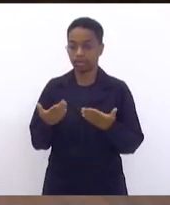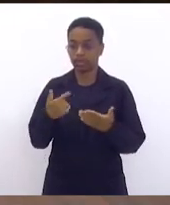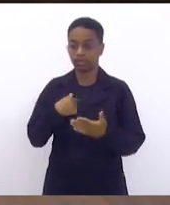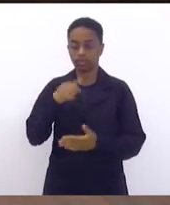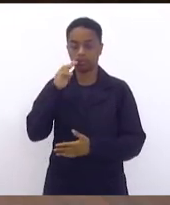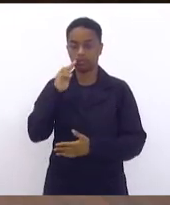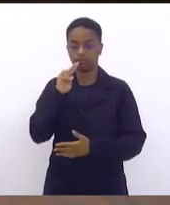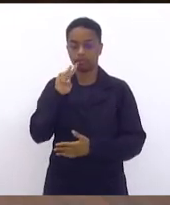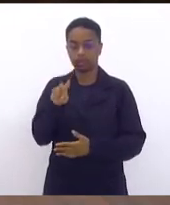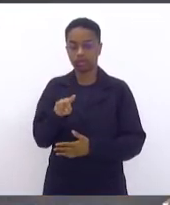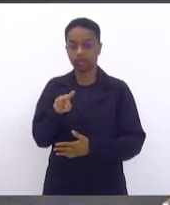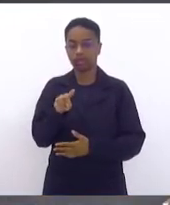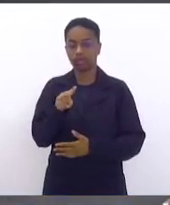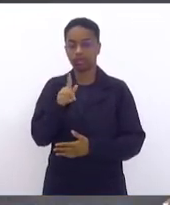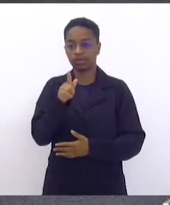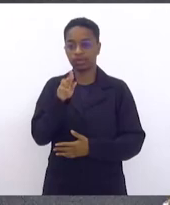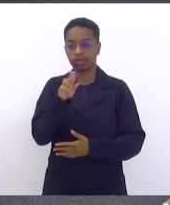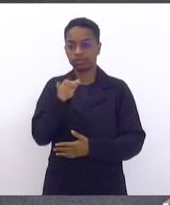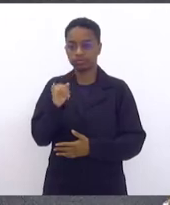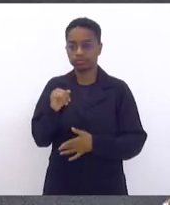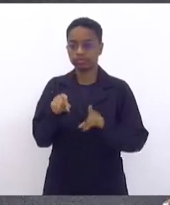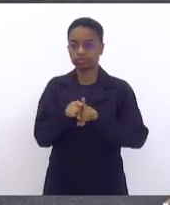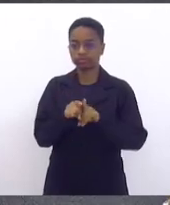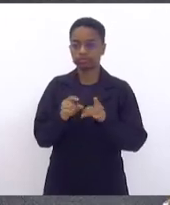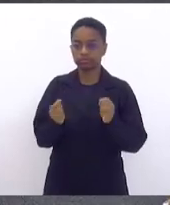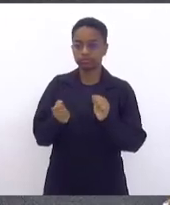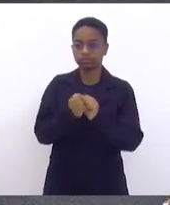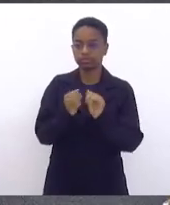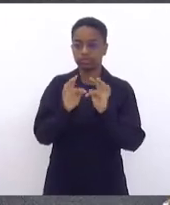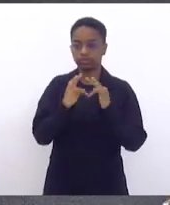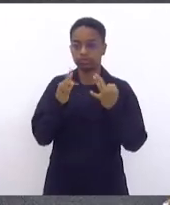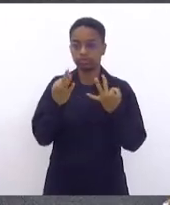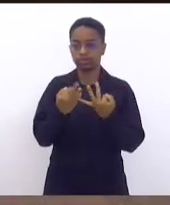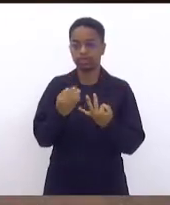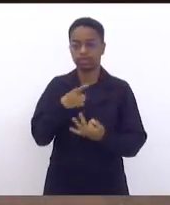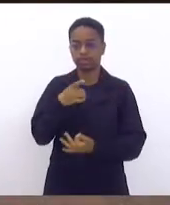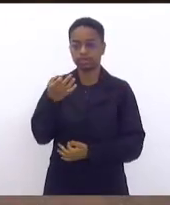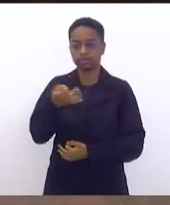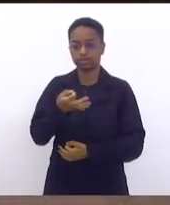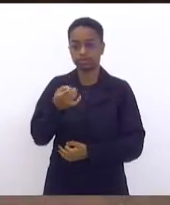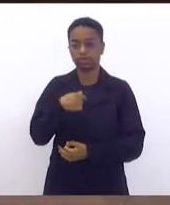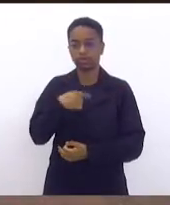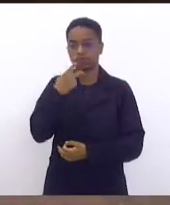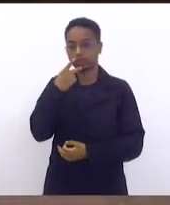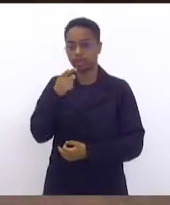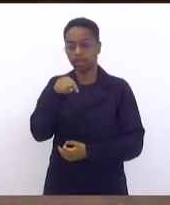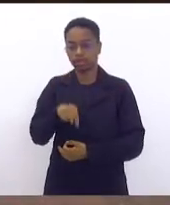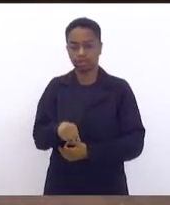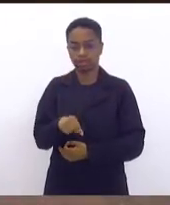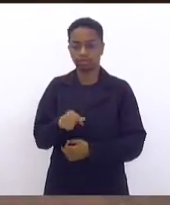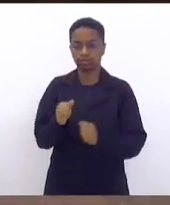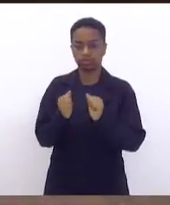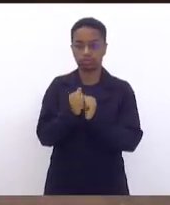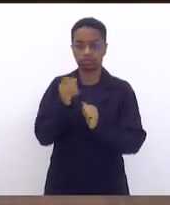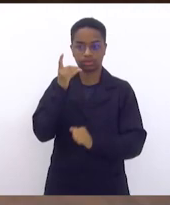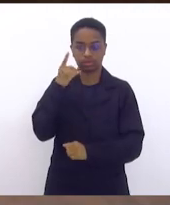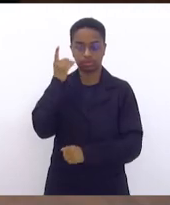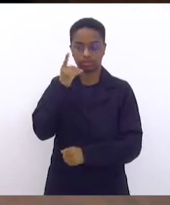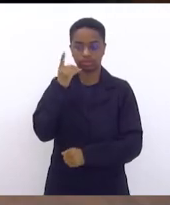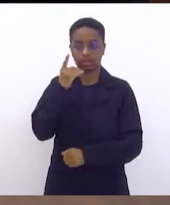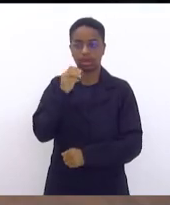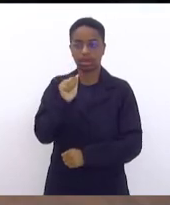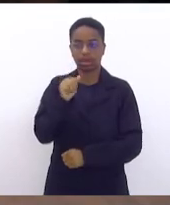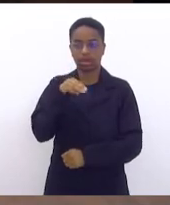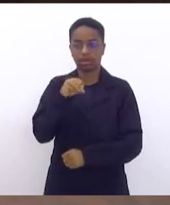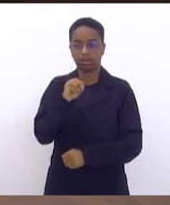aqui o Gui e seus familiares. Seguramente falava aqui com o deputado Amorim, que pensa,